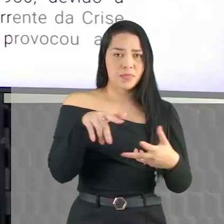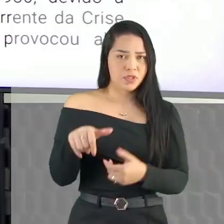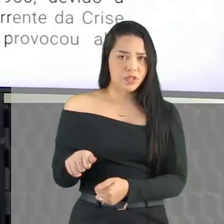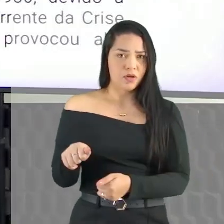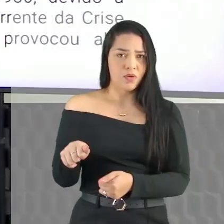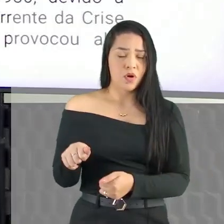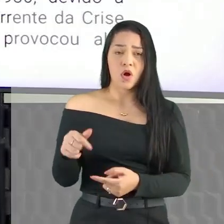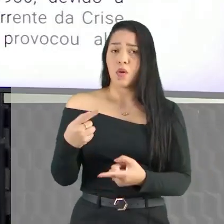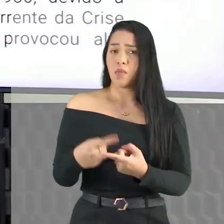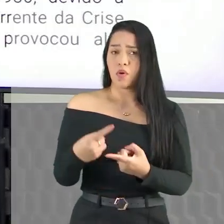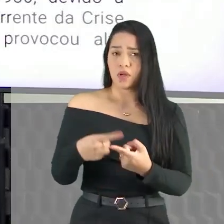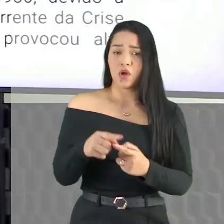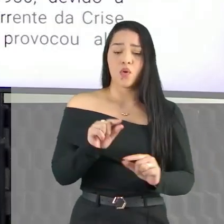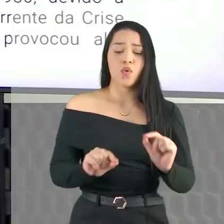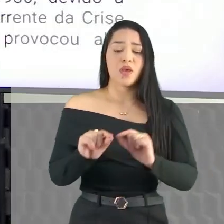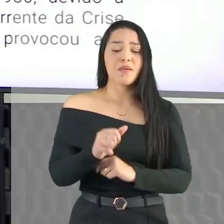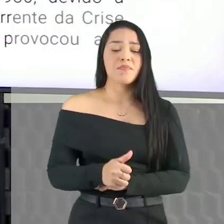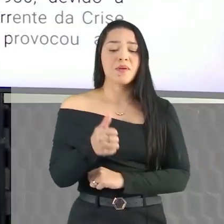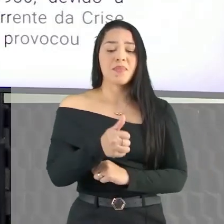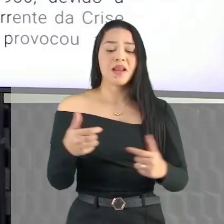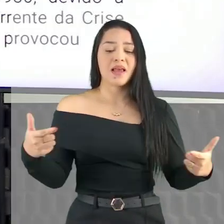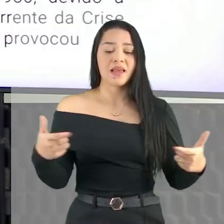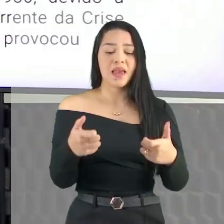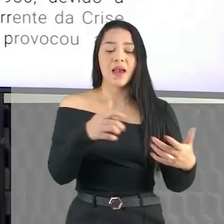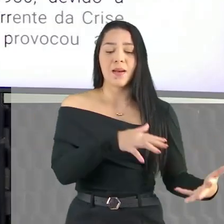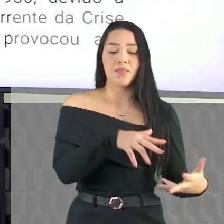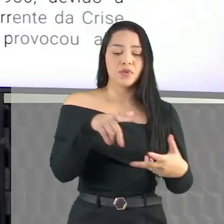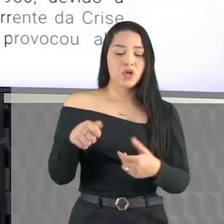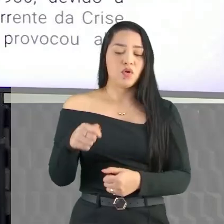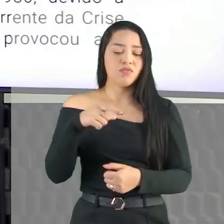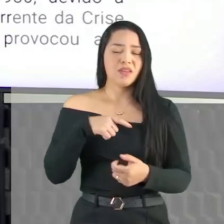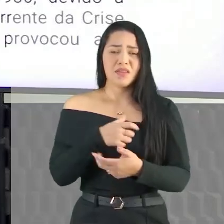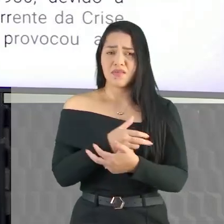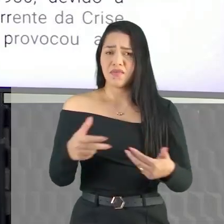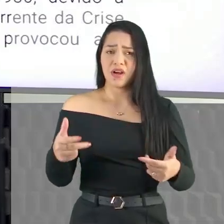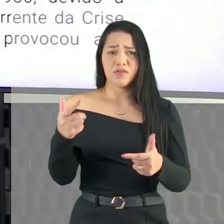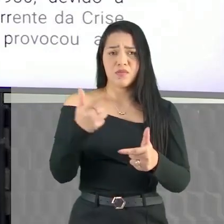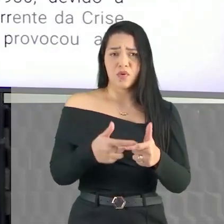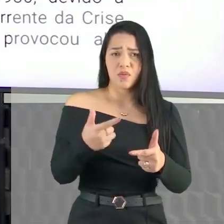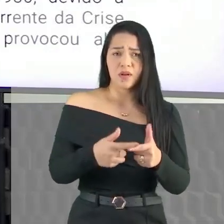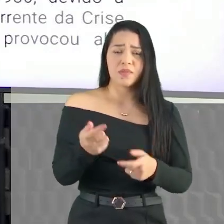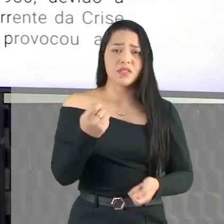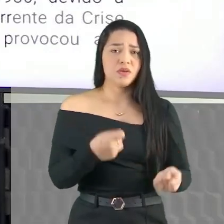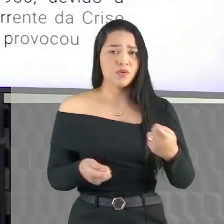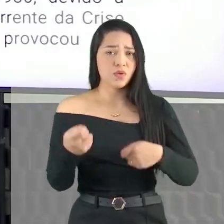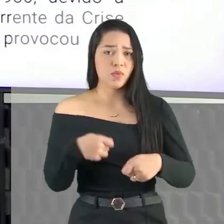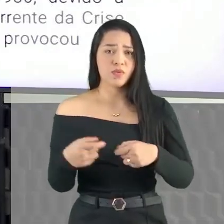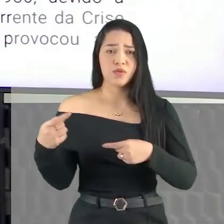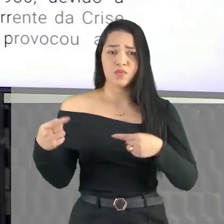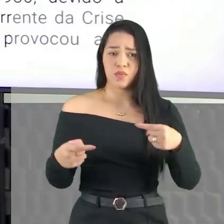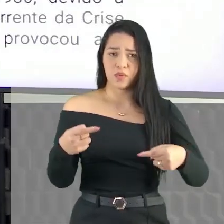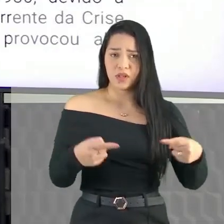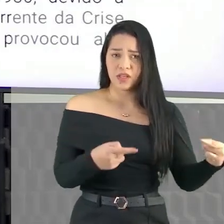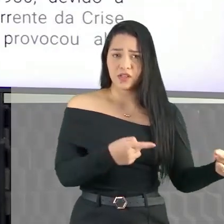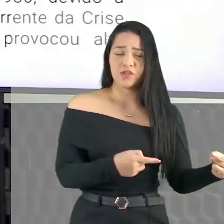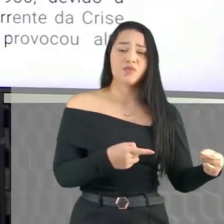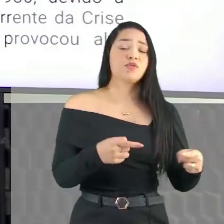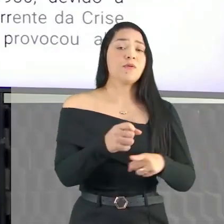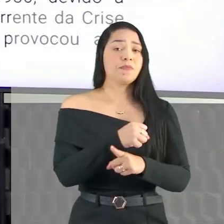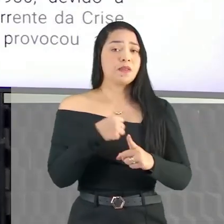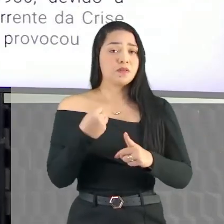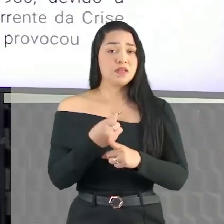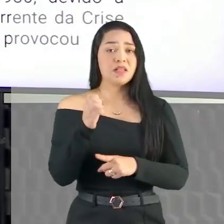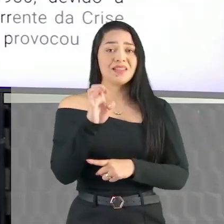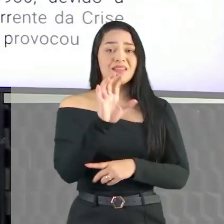Por conta da Primeira Guerra Mundial, nós tivemos uma série de problemas econômicos, políticos, sociais